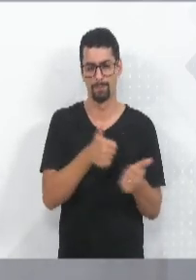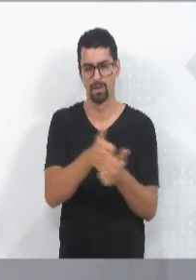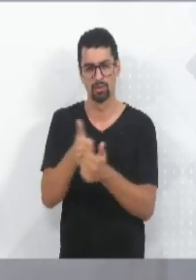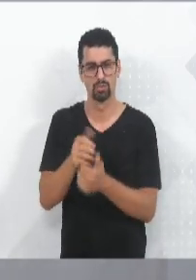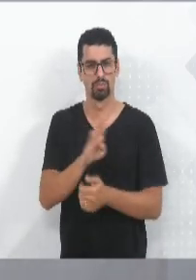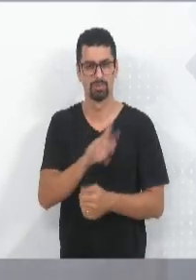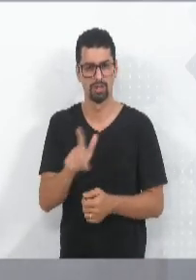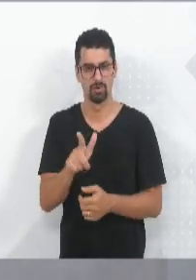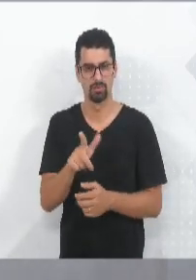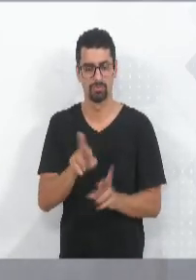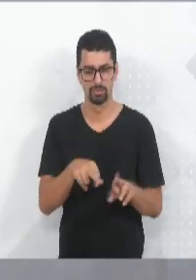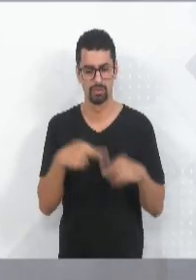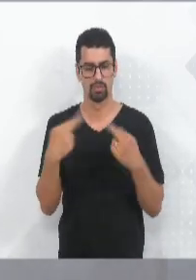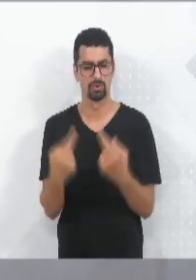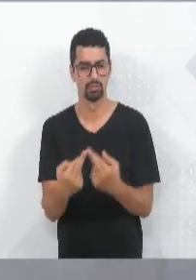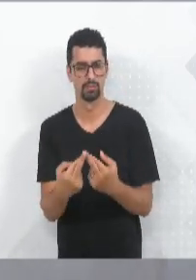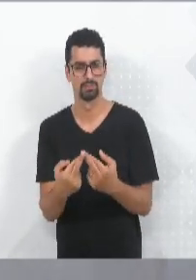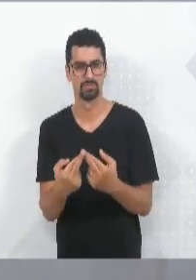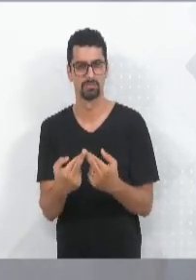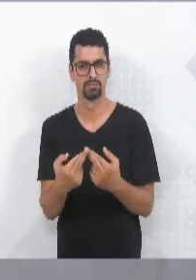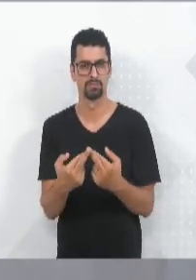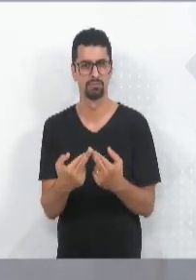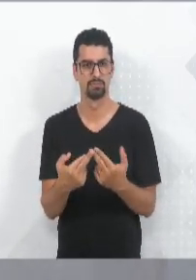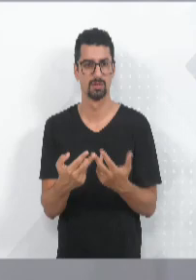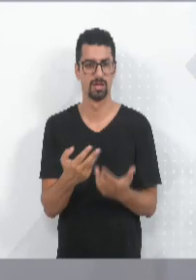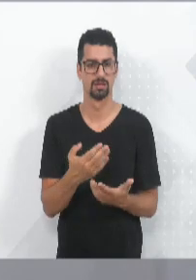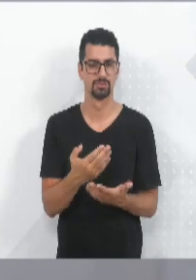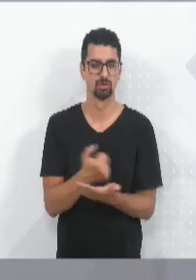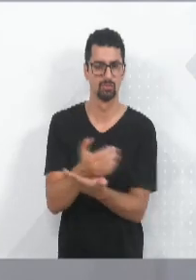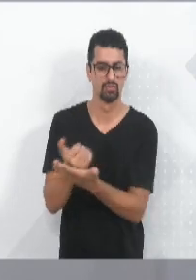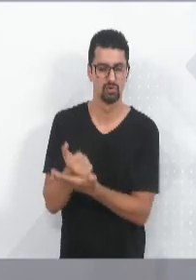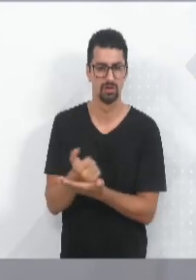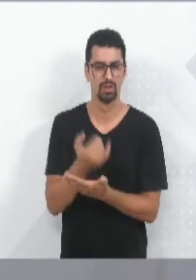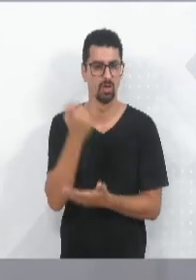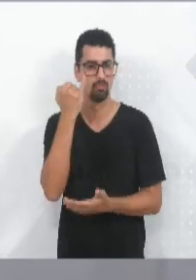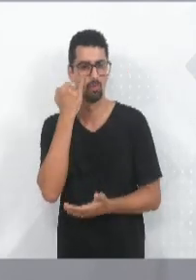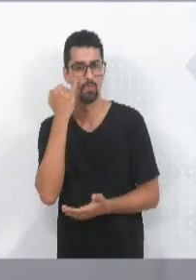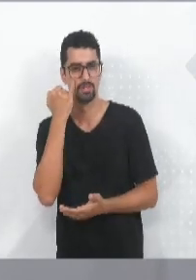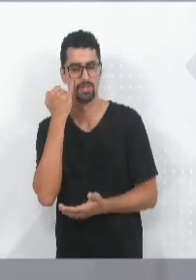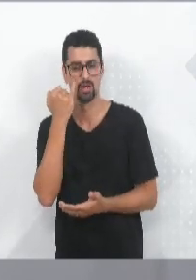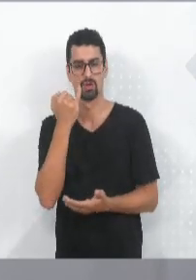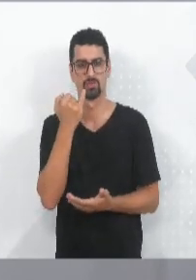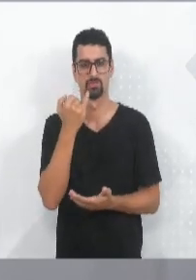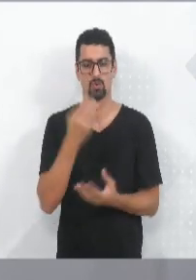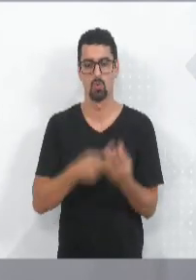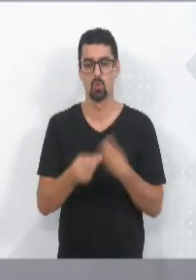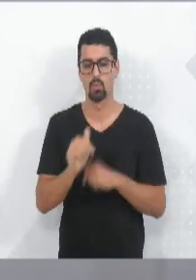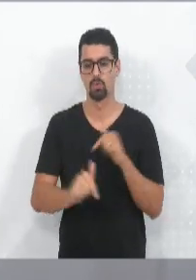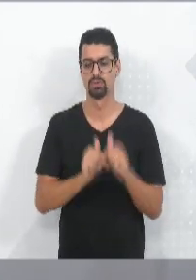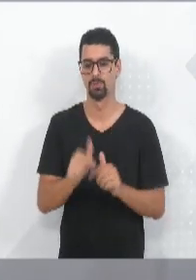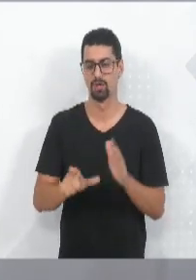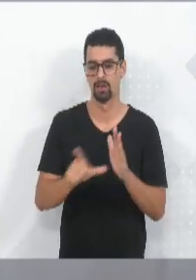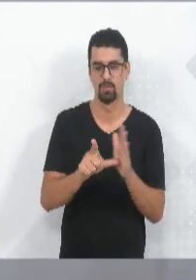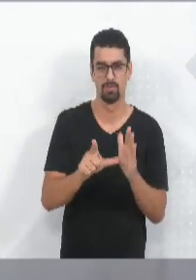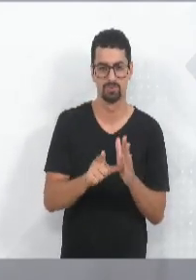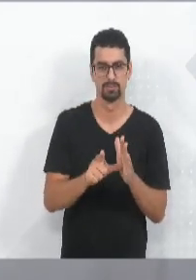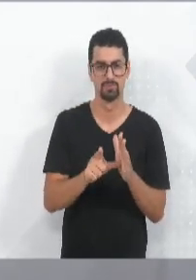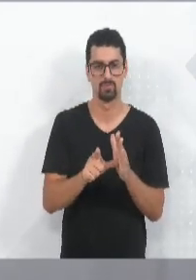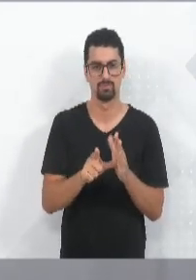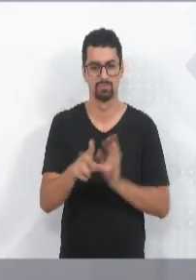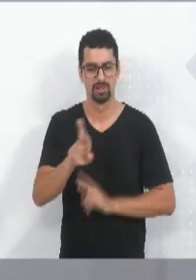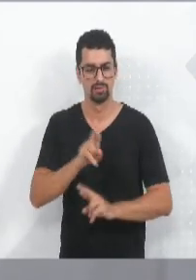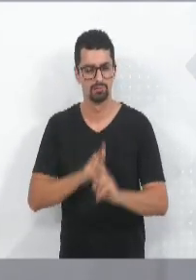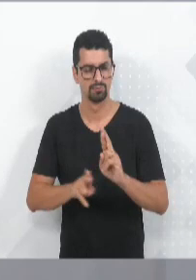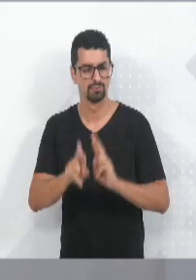periodicamente para lá dividir informações sobre o andamento dos trabalhos dessas lojas estreitar os